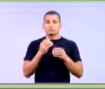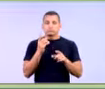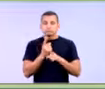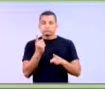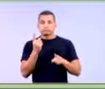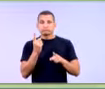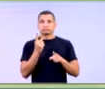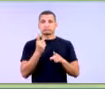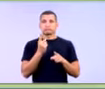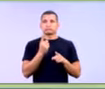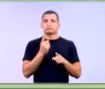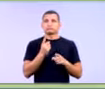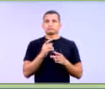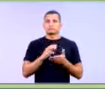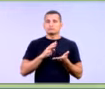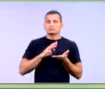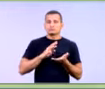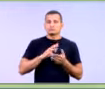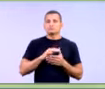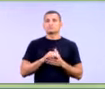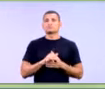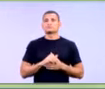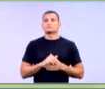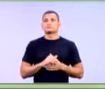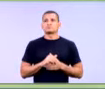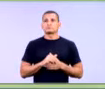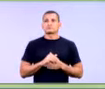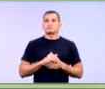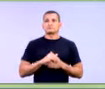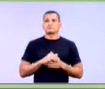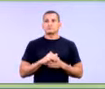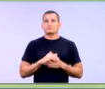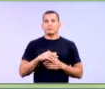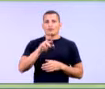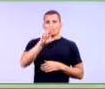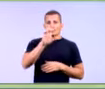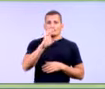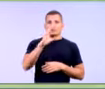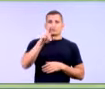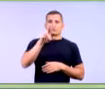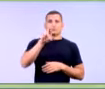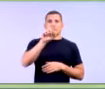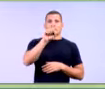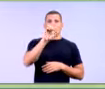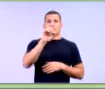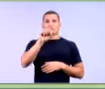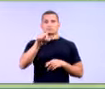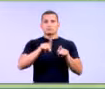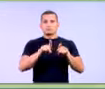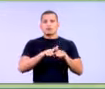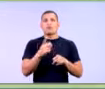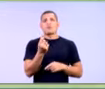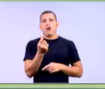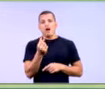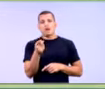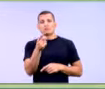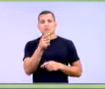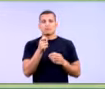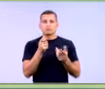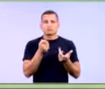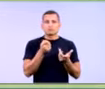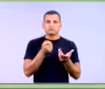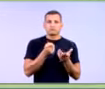numa determinada finalidade. Os recursos, quanto aí você gastou, né, para fazer aquele projeto de